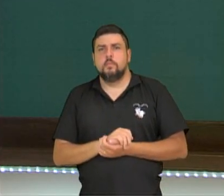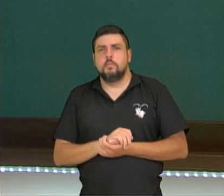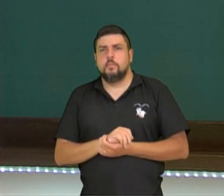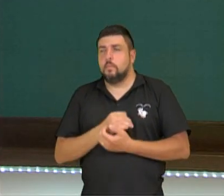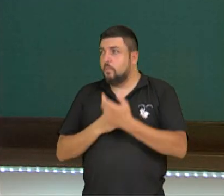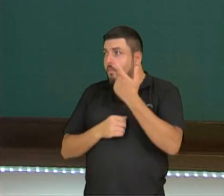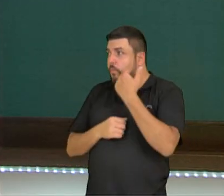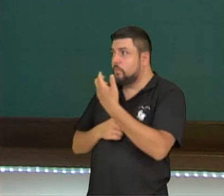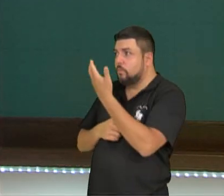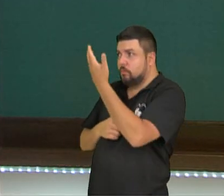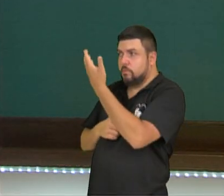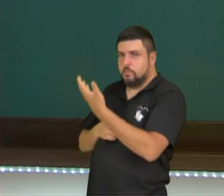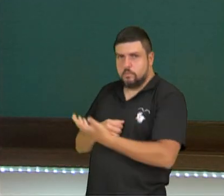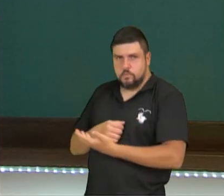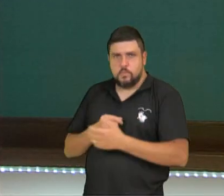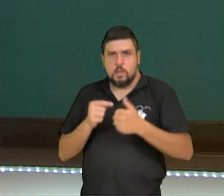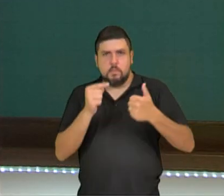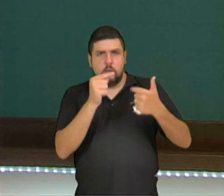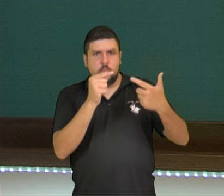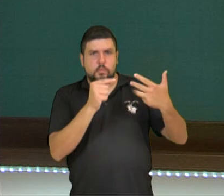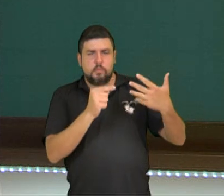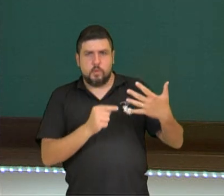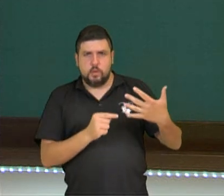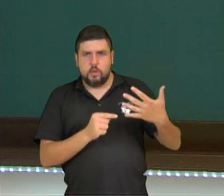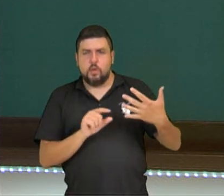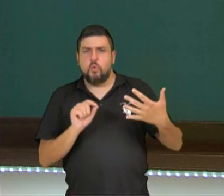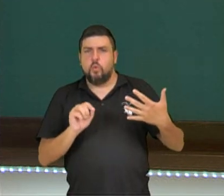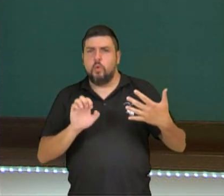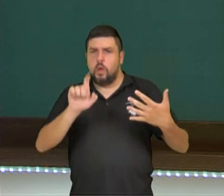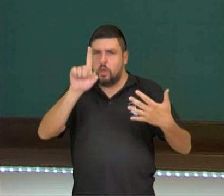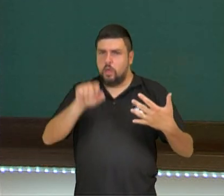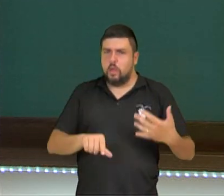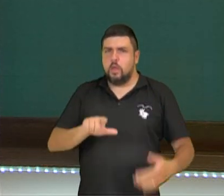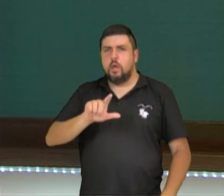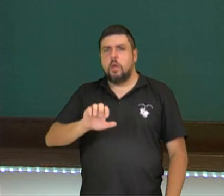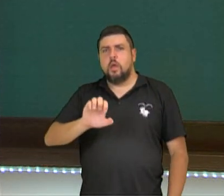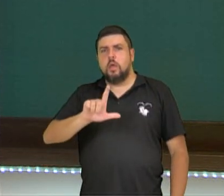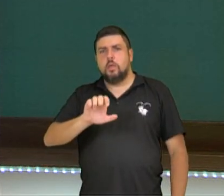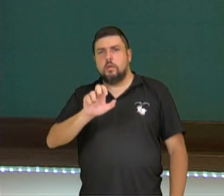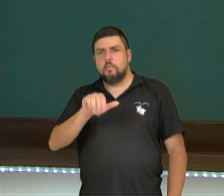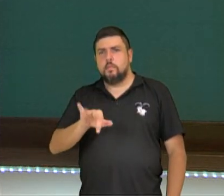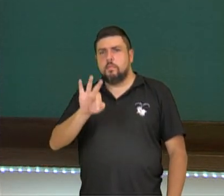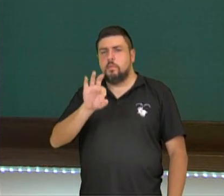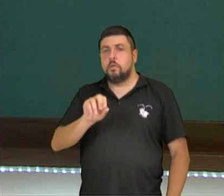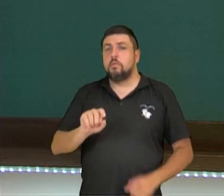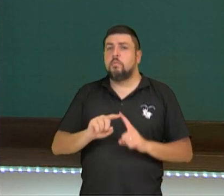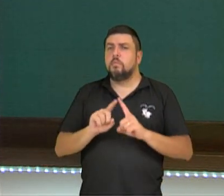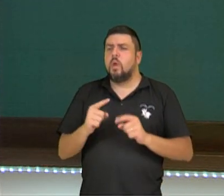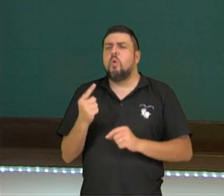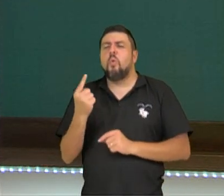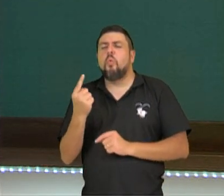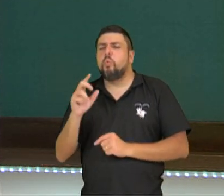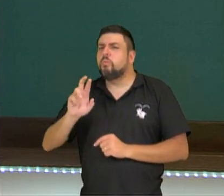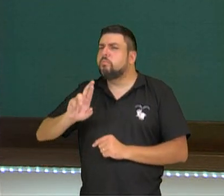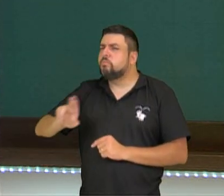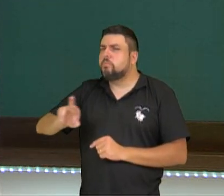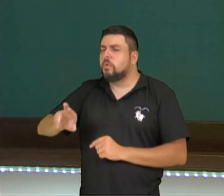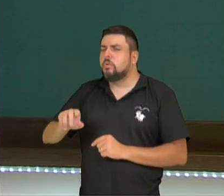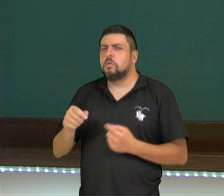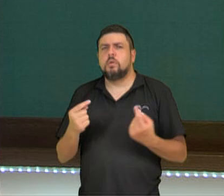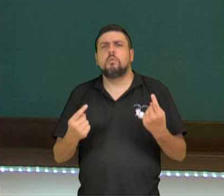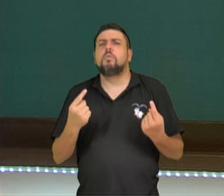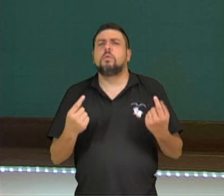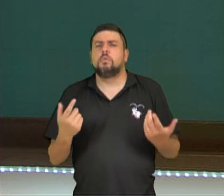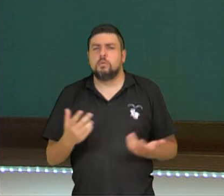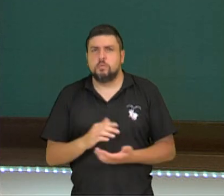relacionados abaixo, todos se referem a elementos do clima, exceto qual? Qual deles não é